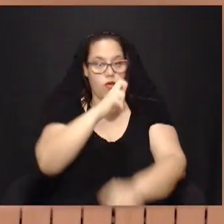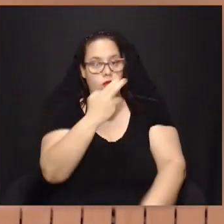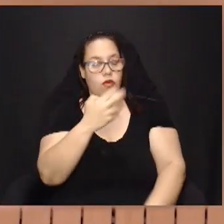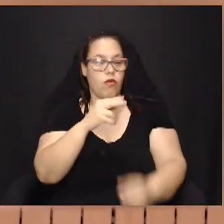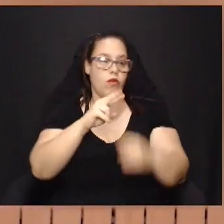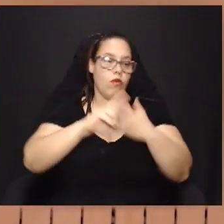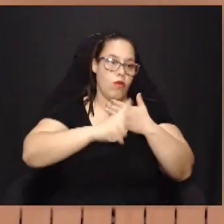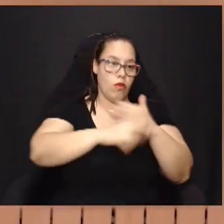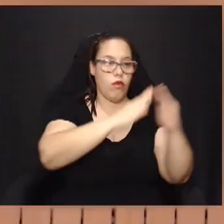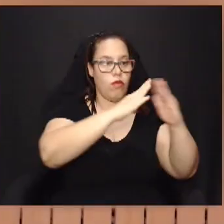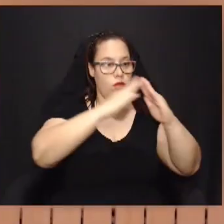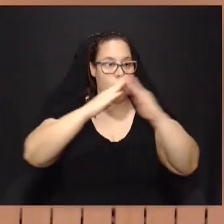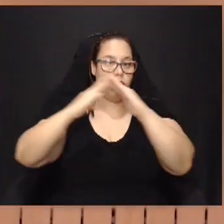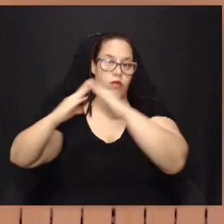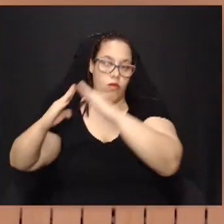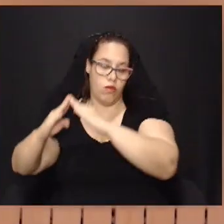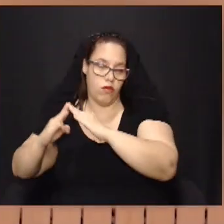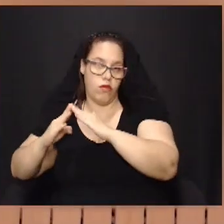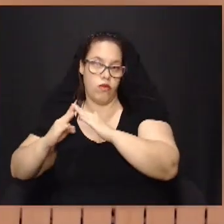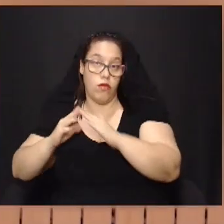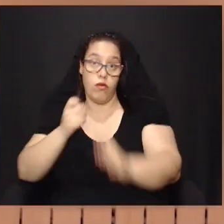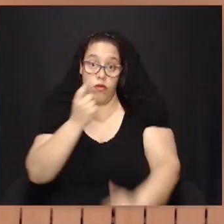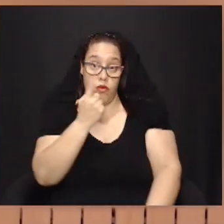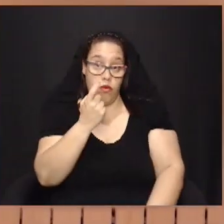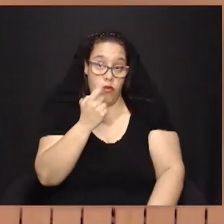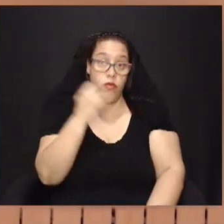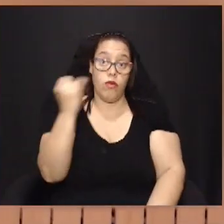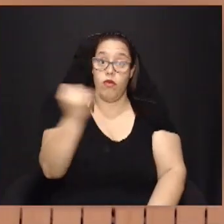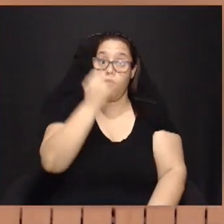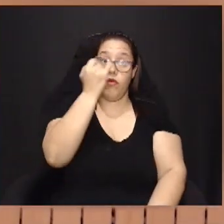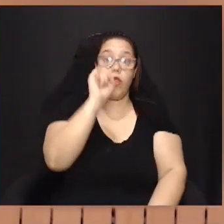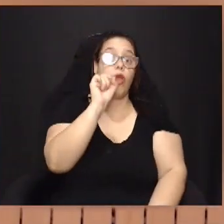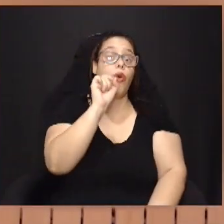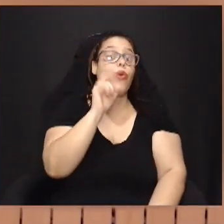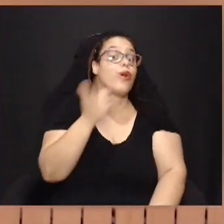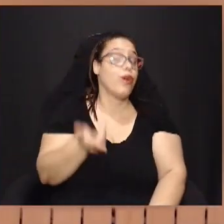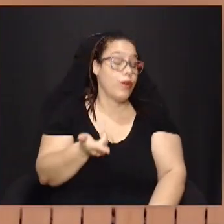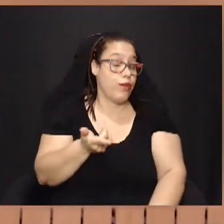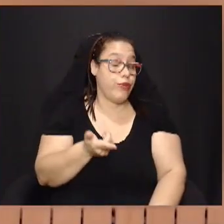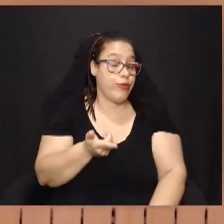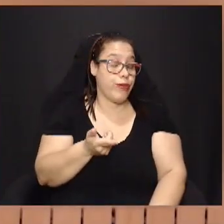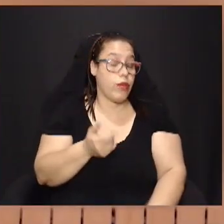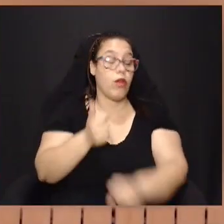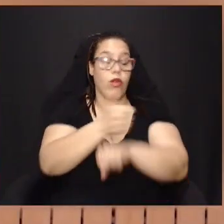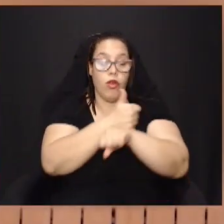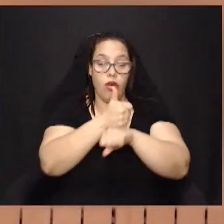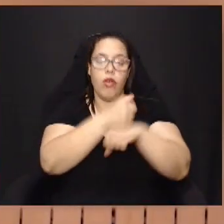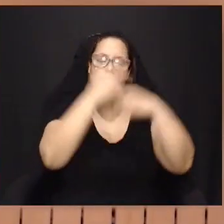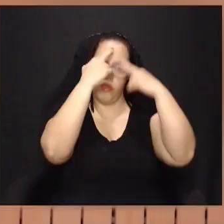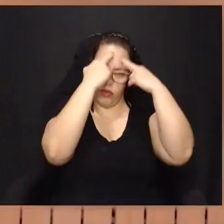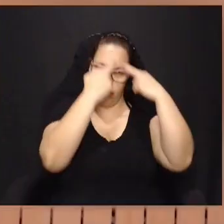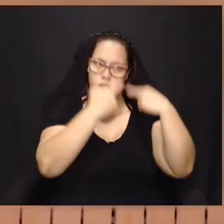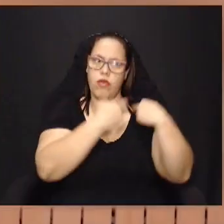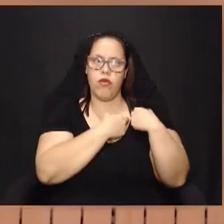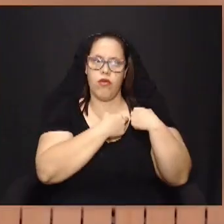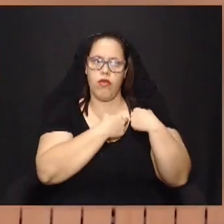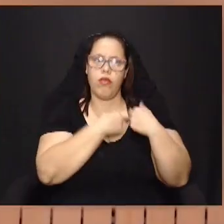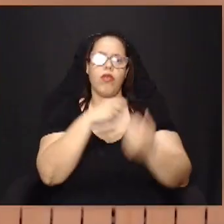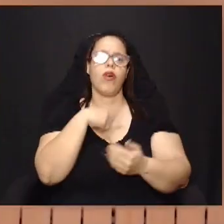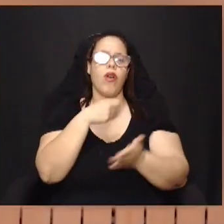vizinhança. E uma coisa que eu acho importante é o seguinte, o profissional responsável ele vai declarar que